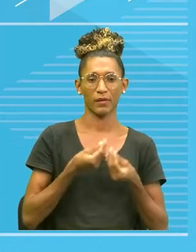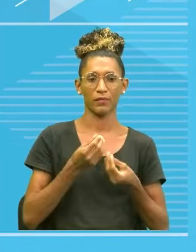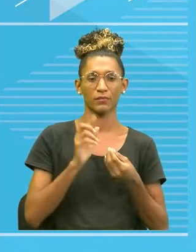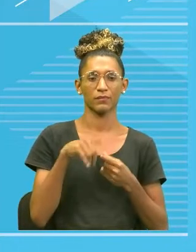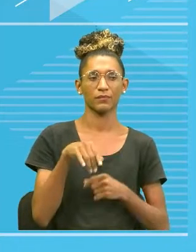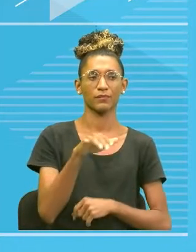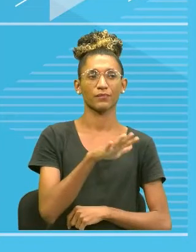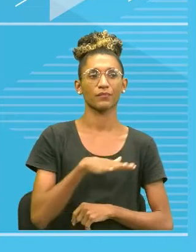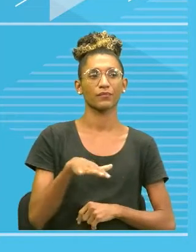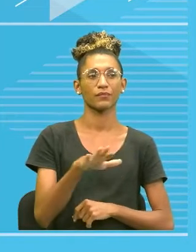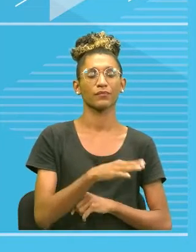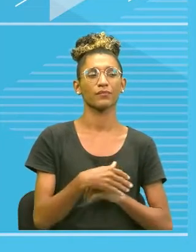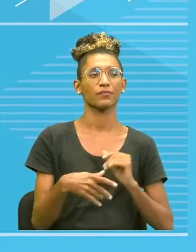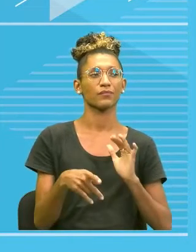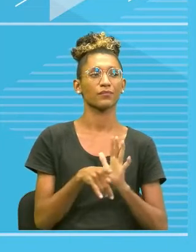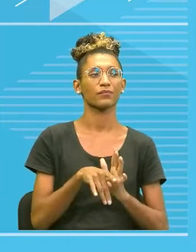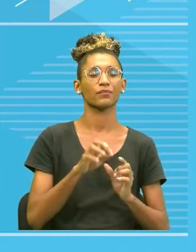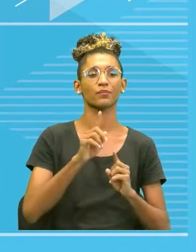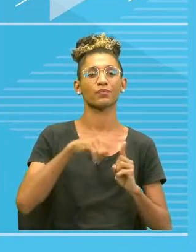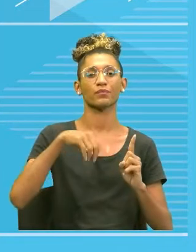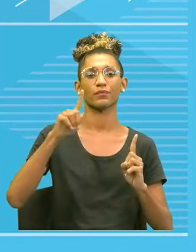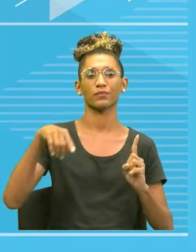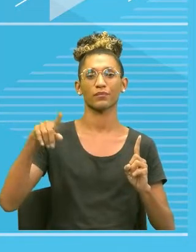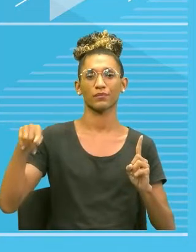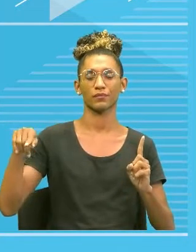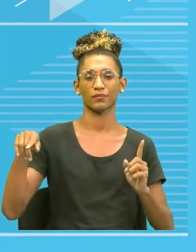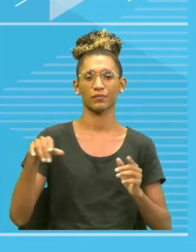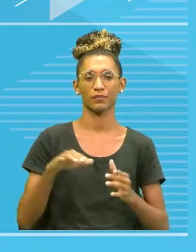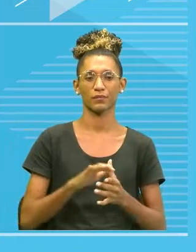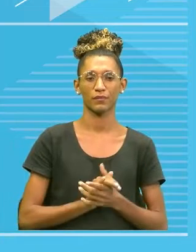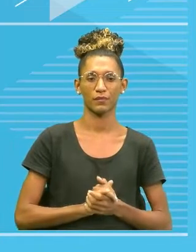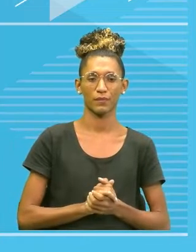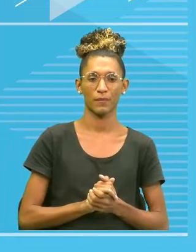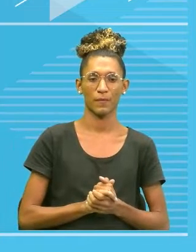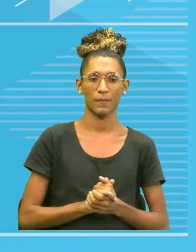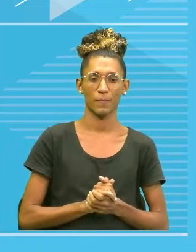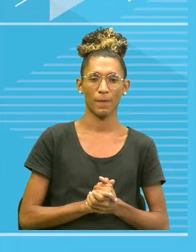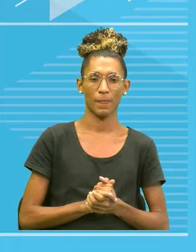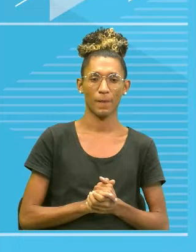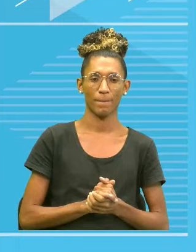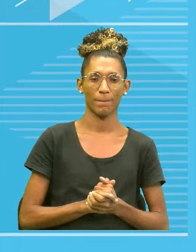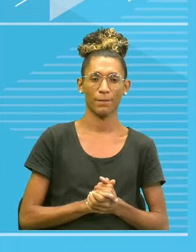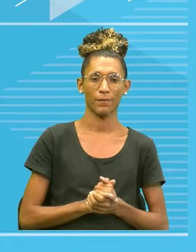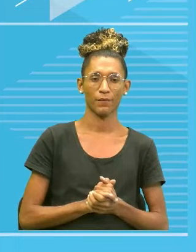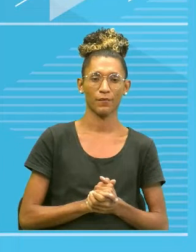do gráfico, tá bom? Igual à área do gráfico formado.